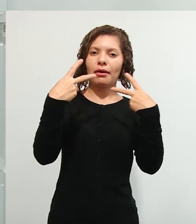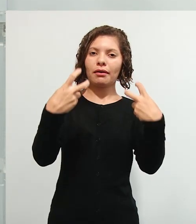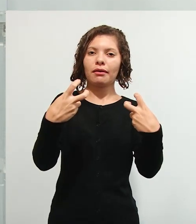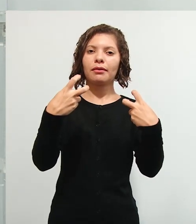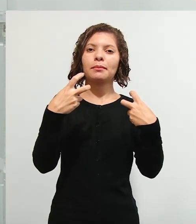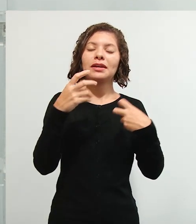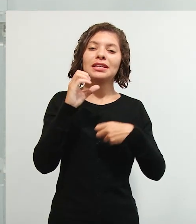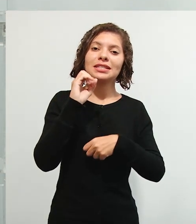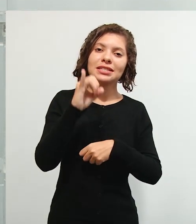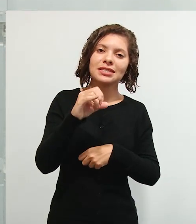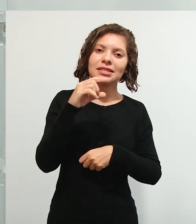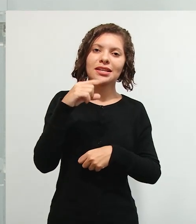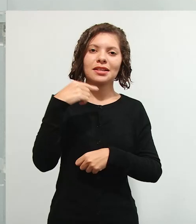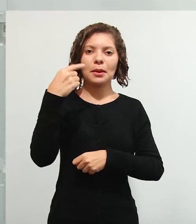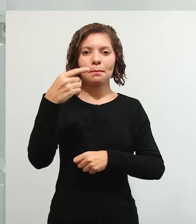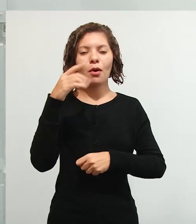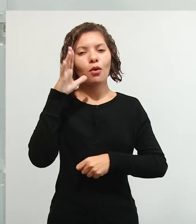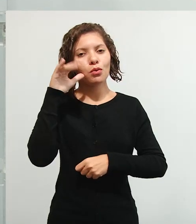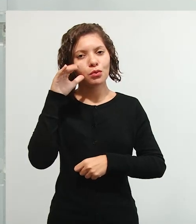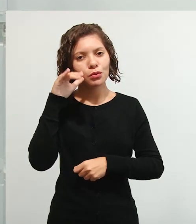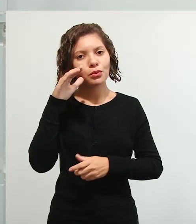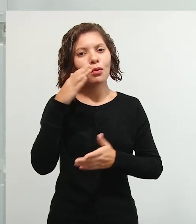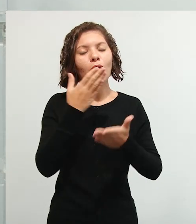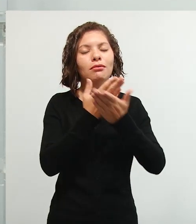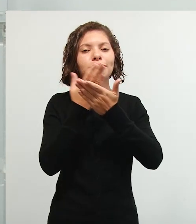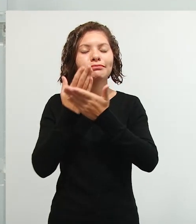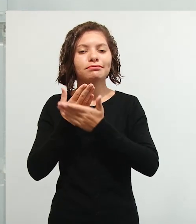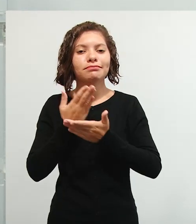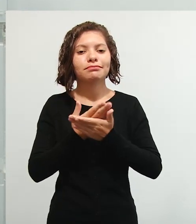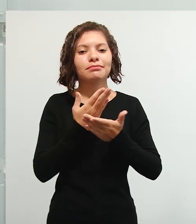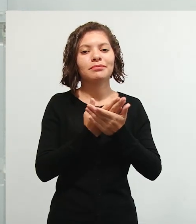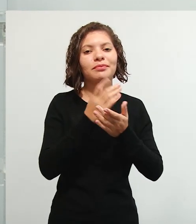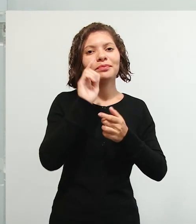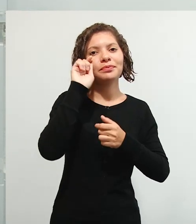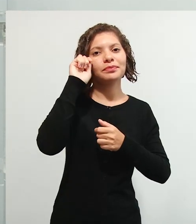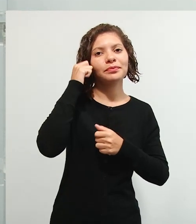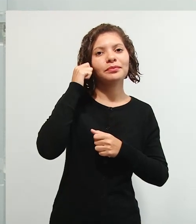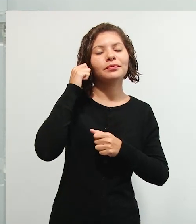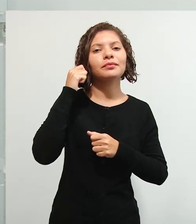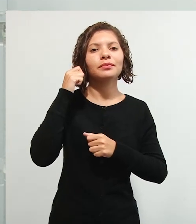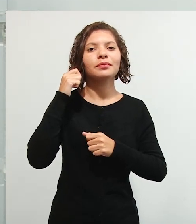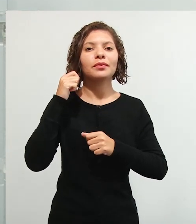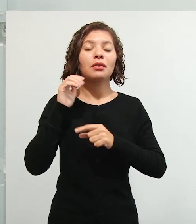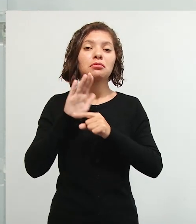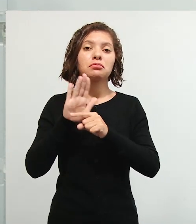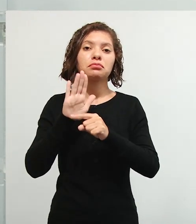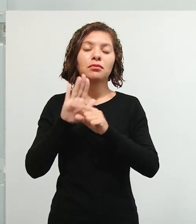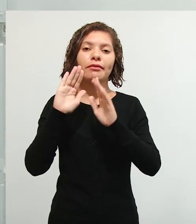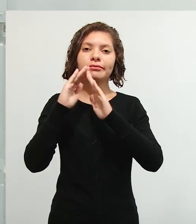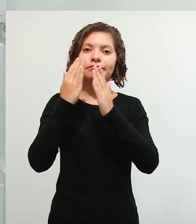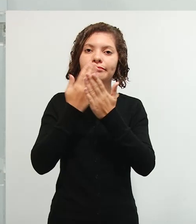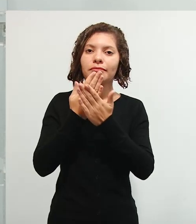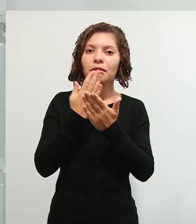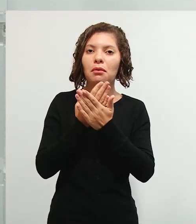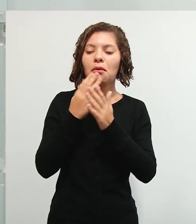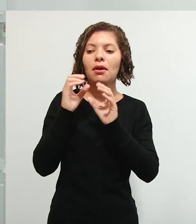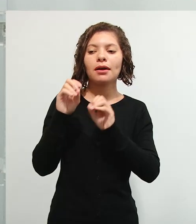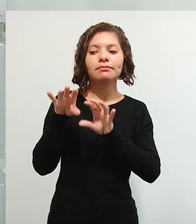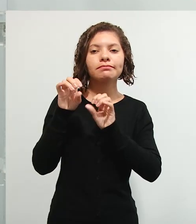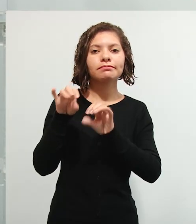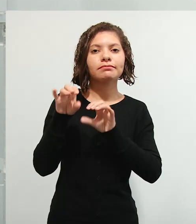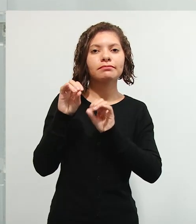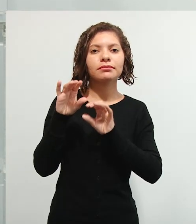quiser investigar um pouquinho mais sobre esse tema, que a Frente Negra mantinha escolas de alfabetização para crianças, para jovens e para